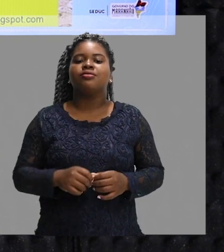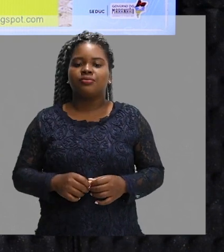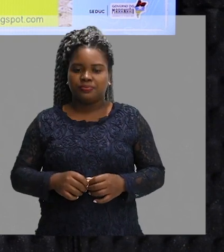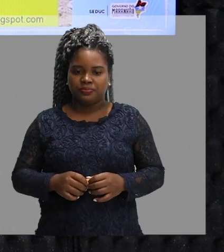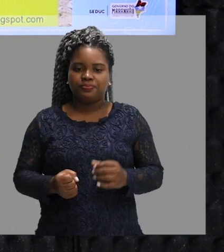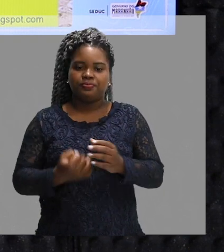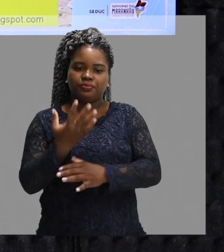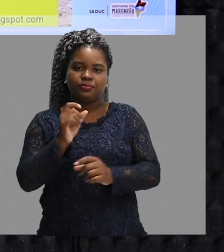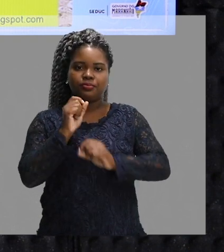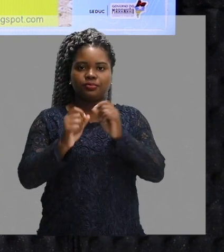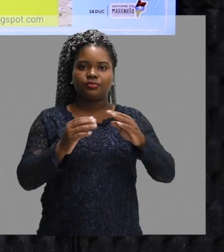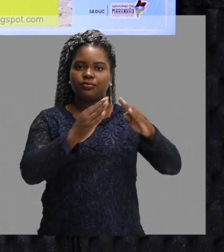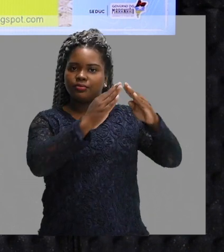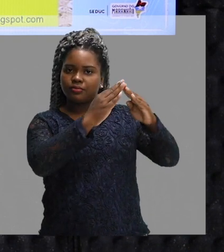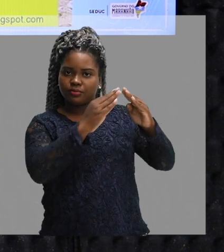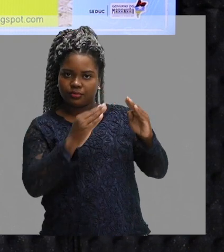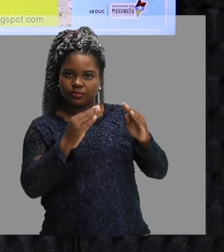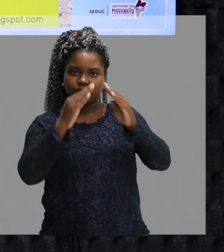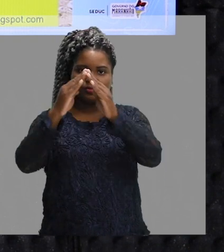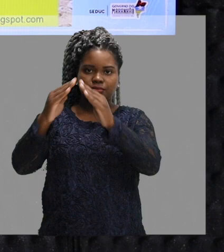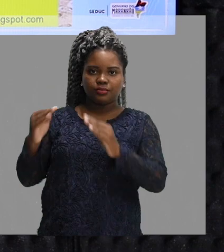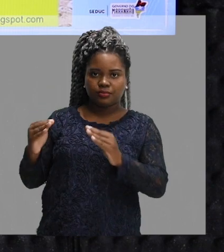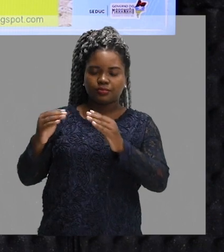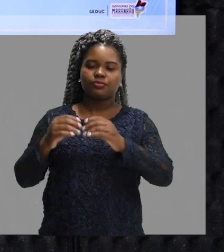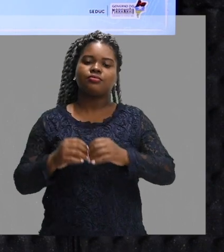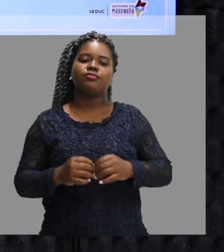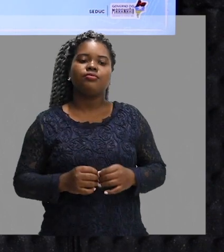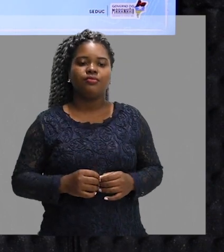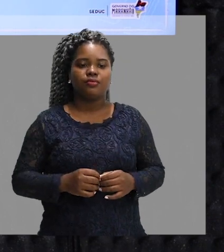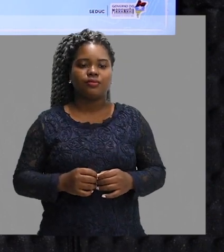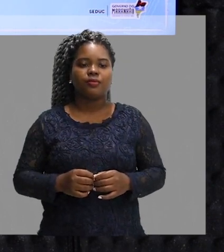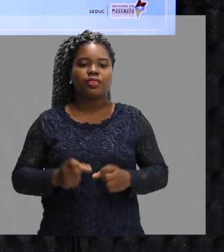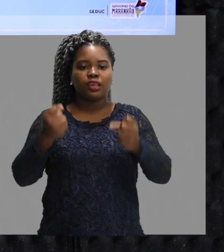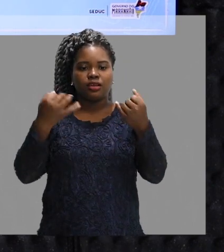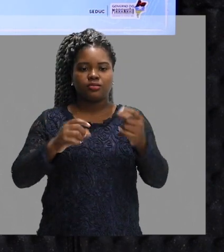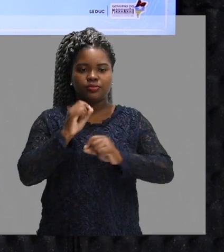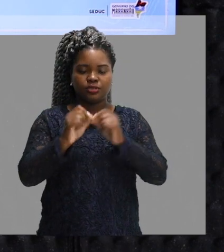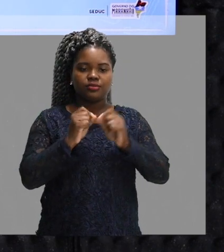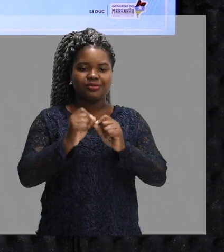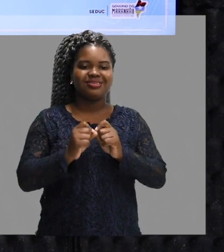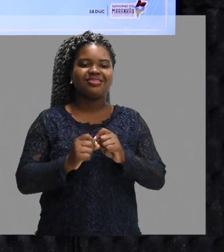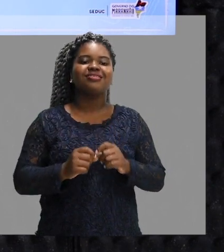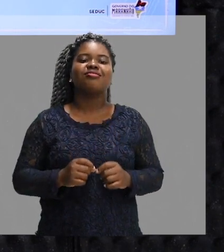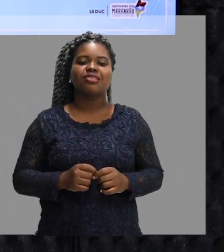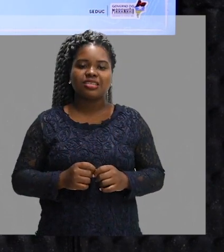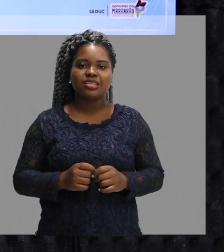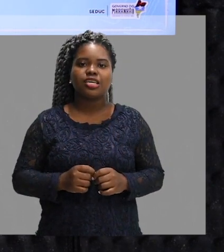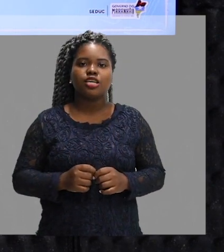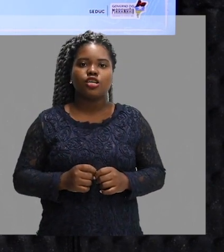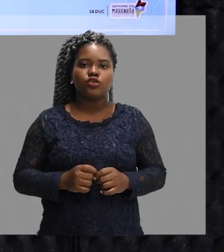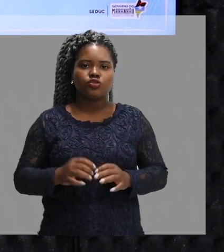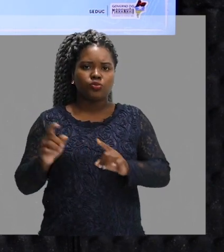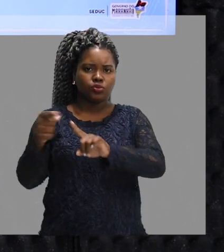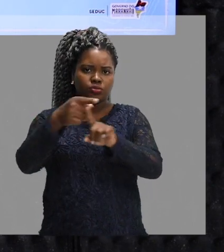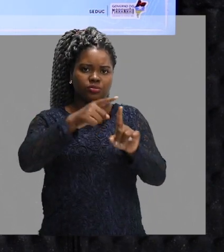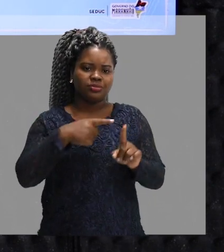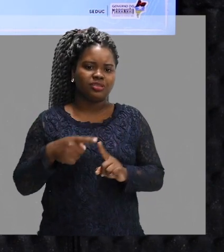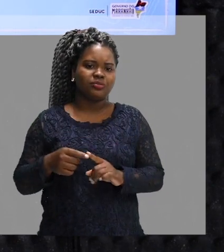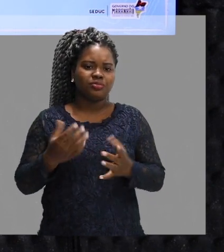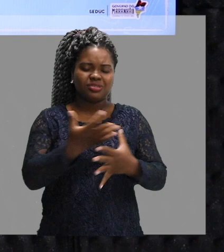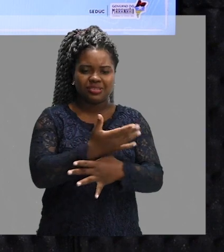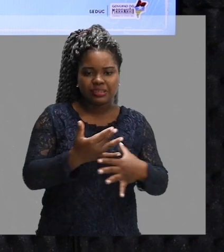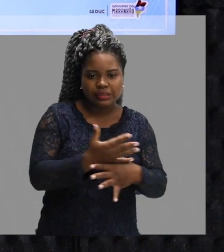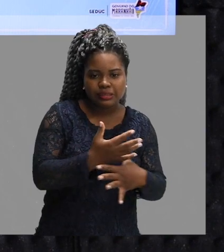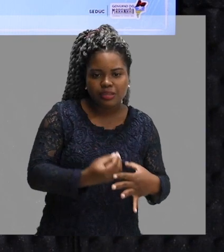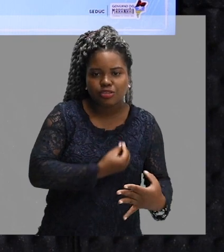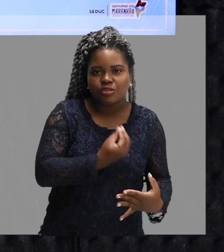origem às pirâmides. Daqui a gente começa a falar sobre uma civilização que viveu naquele mesmo período, mas que